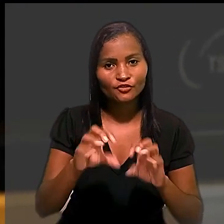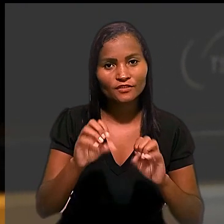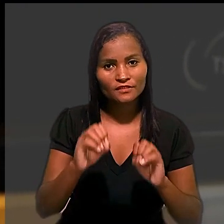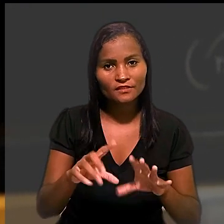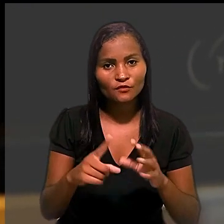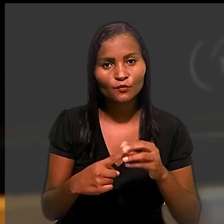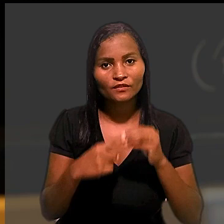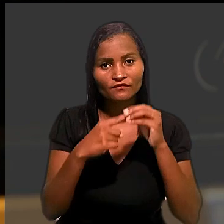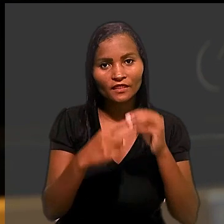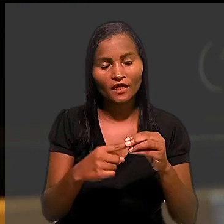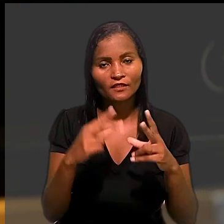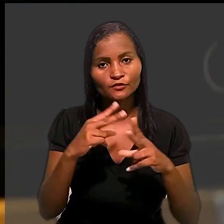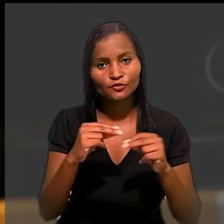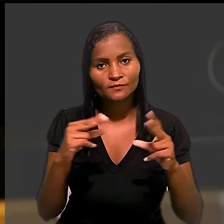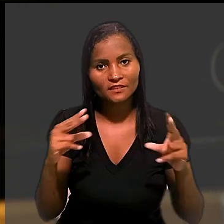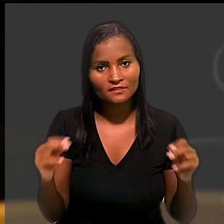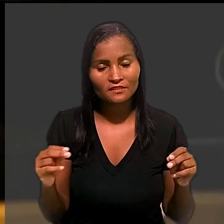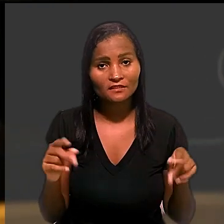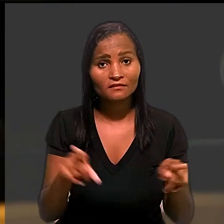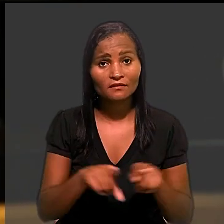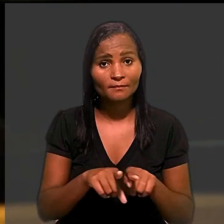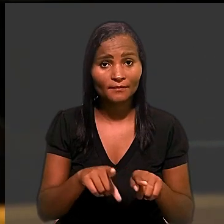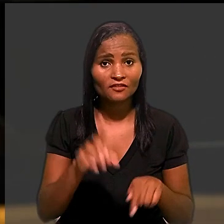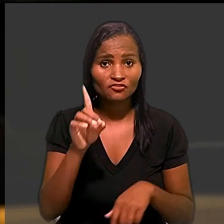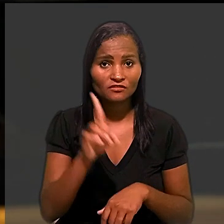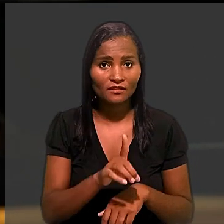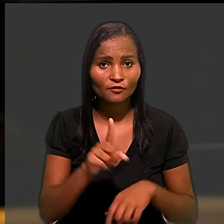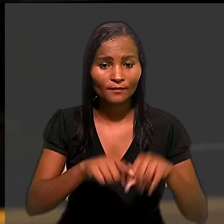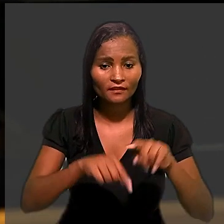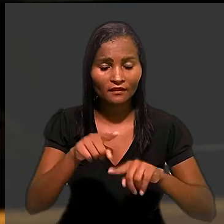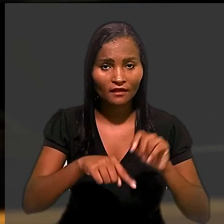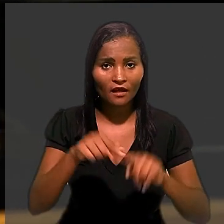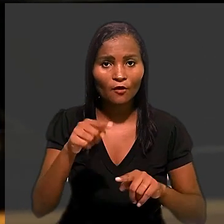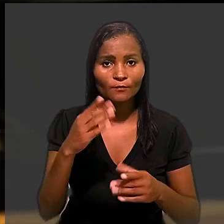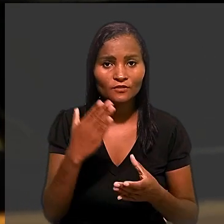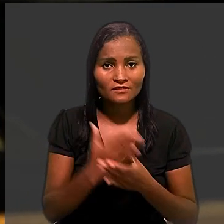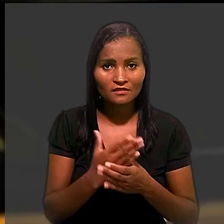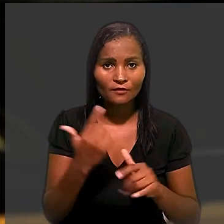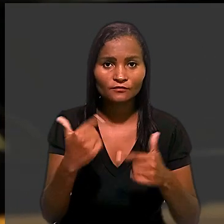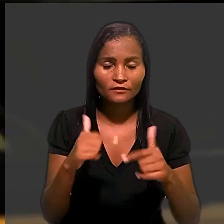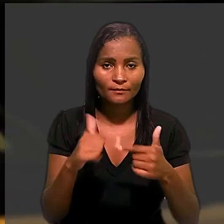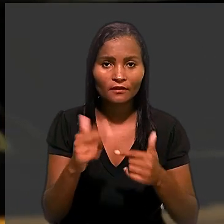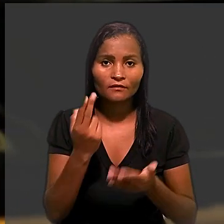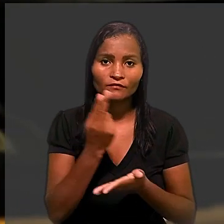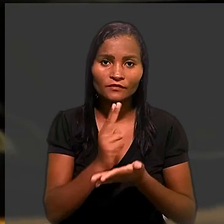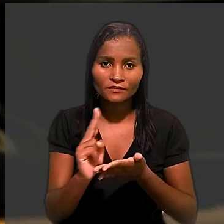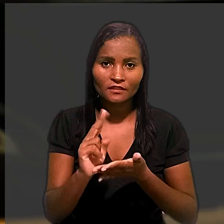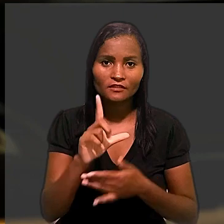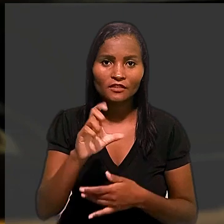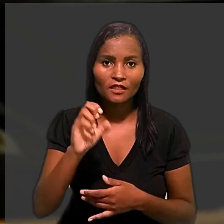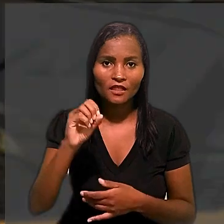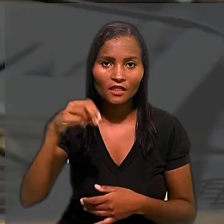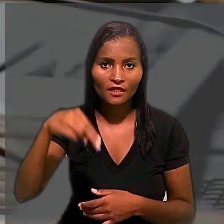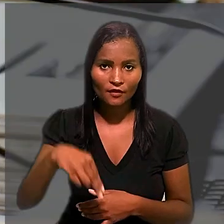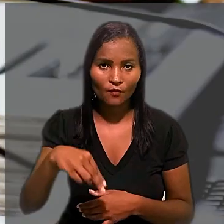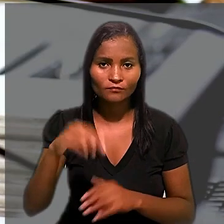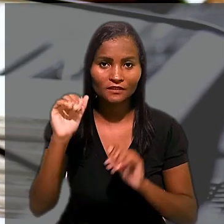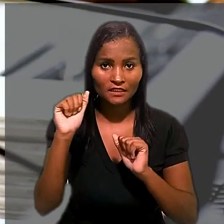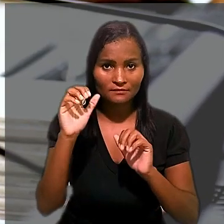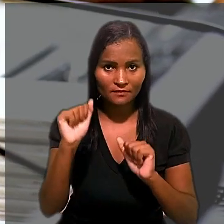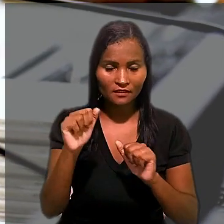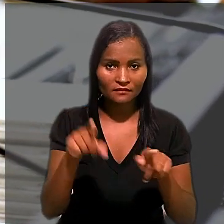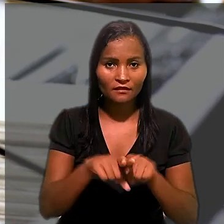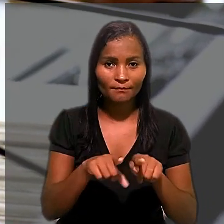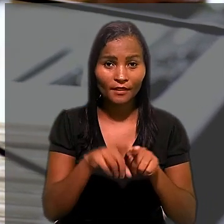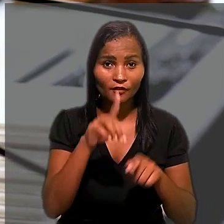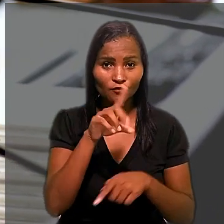Ensino Unificado de Brasília e em Direito Material e Processual do Trabalho pela Universidade de León, na Espanha.